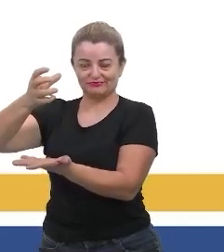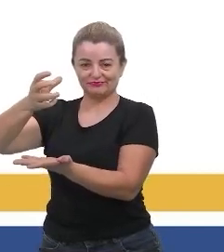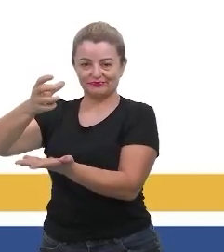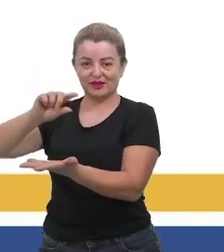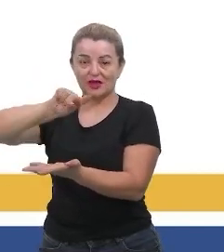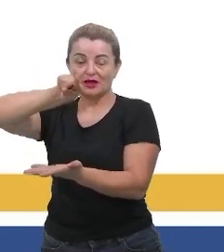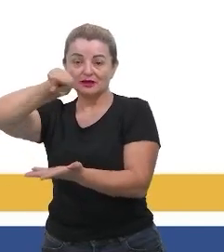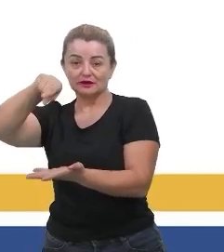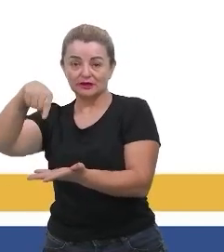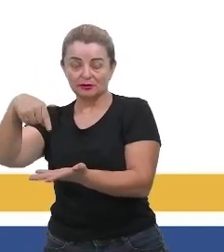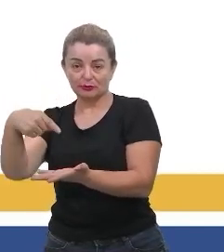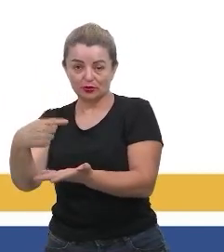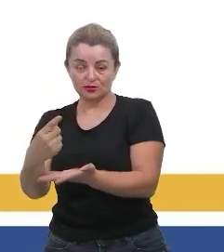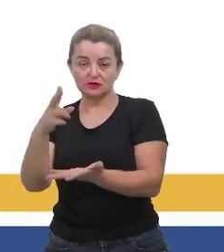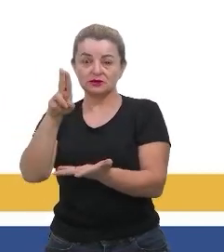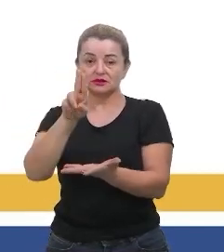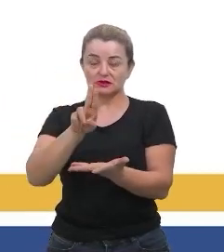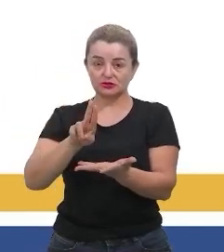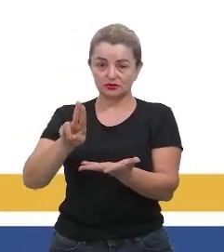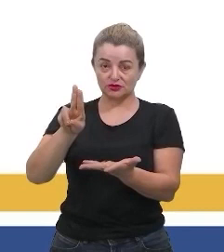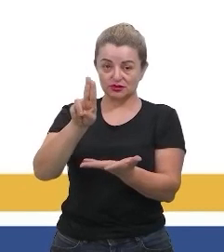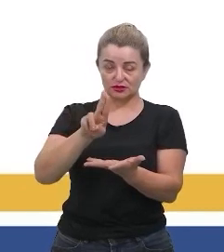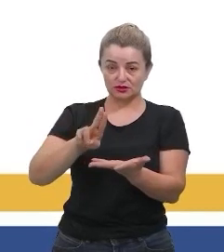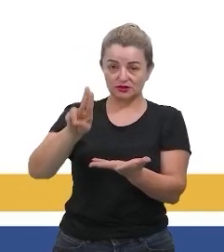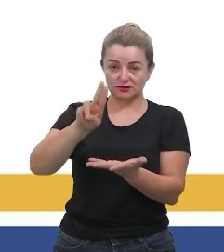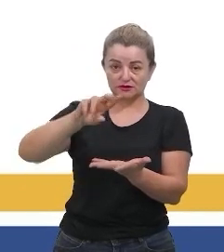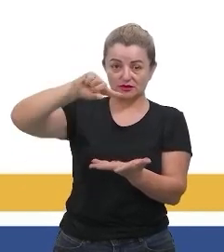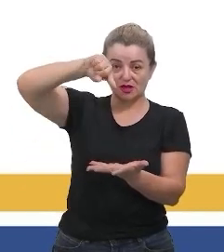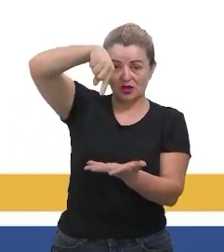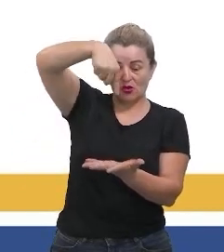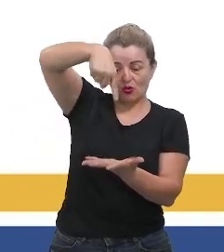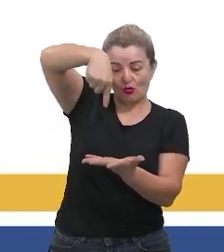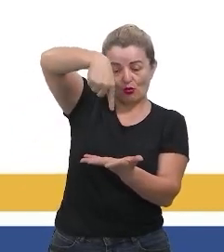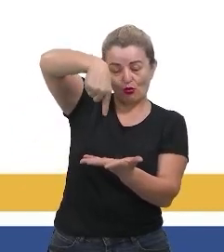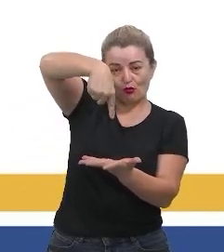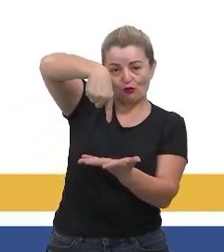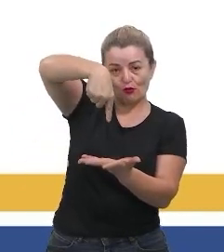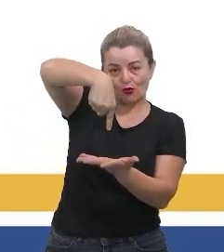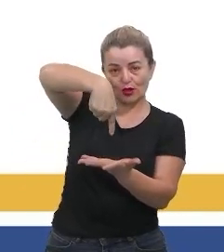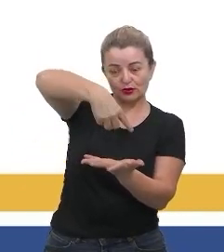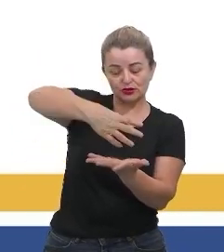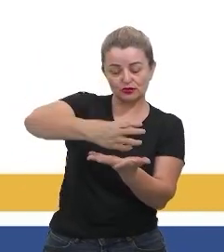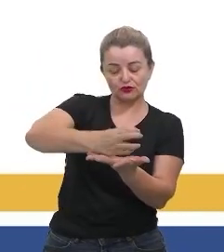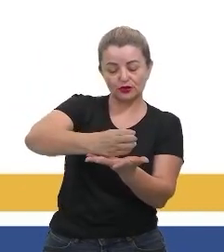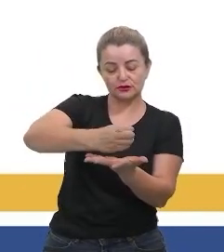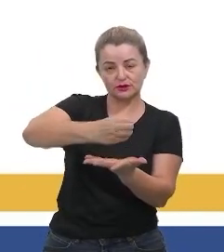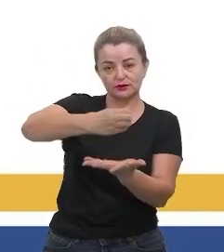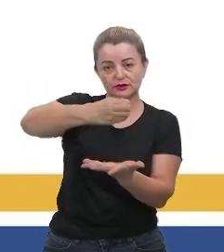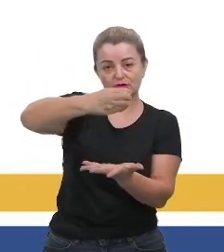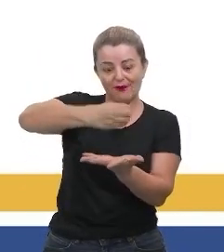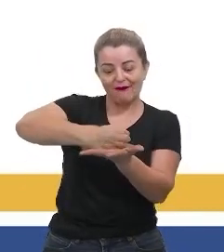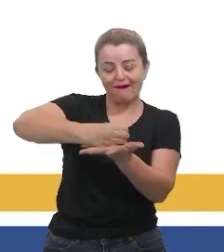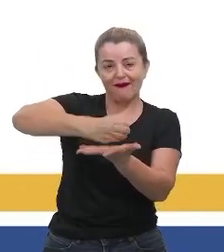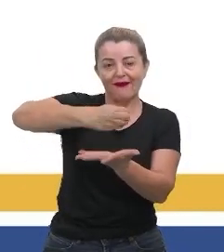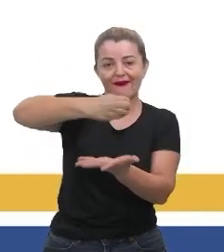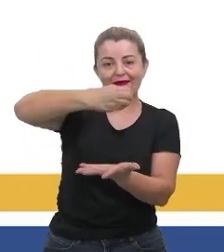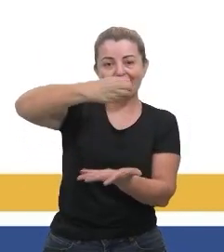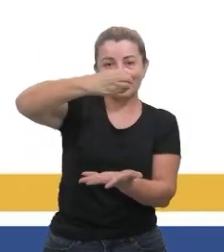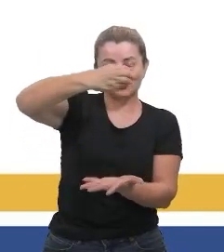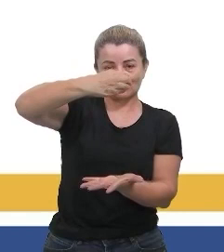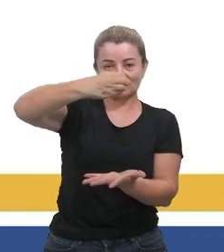seguida, perfura esse tronco de cone, removendo um cilindro reto de diâmetro 6